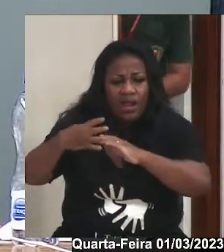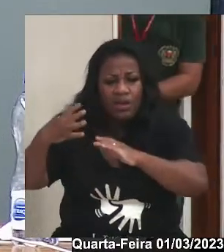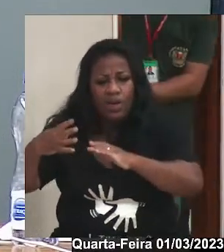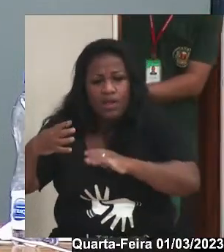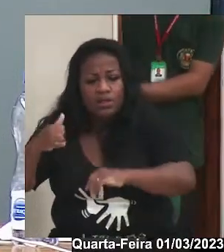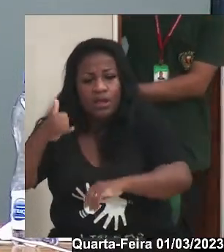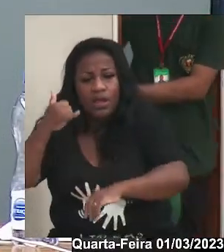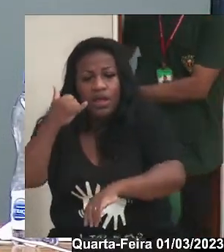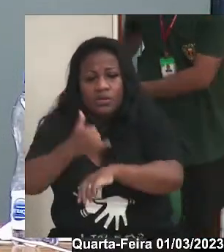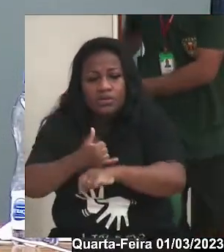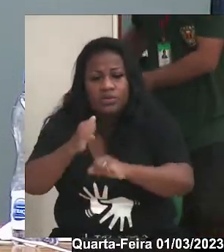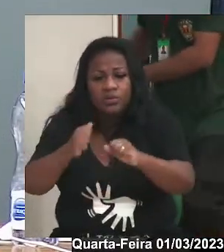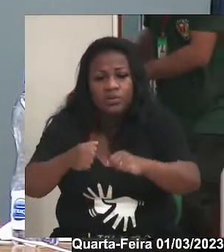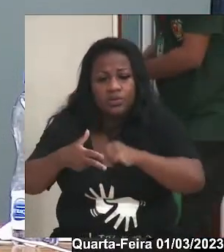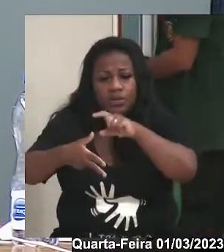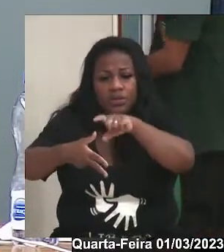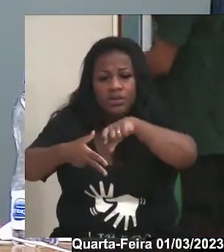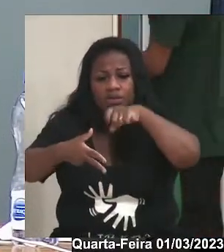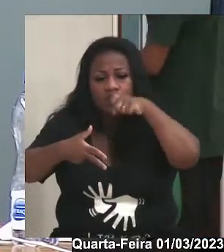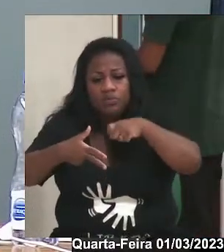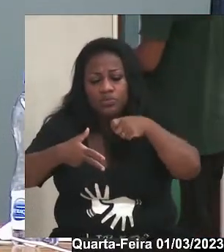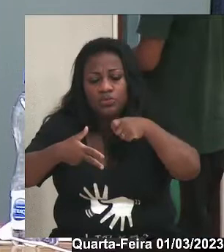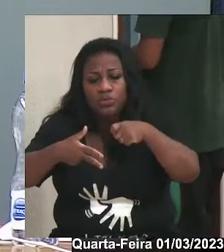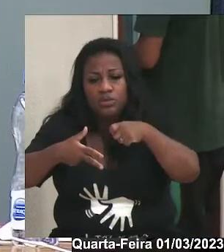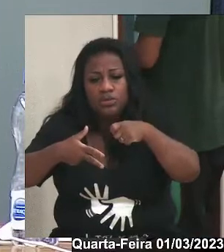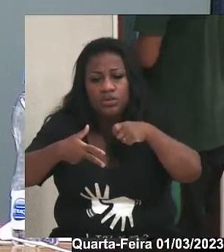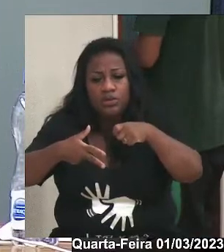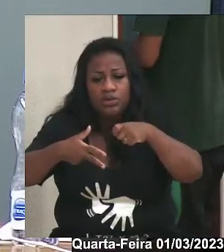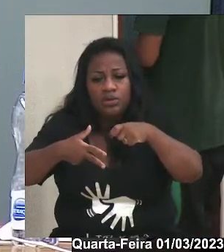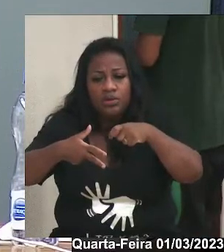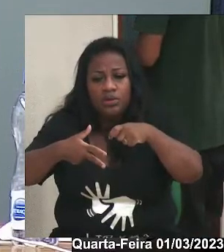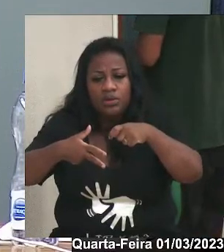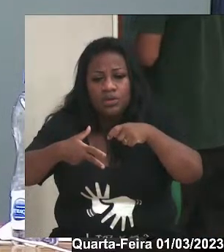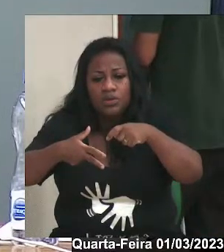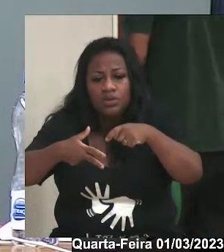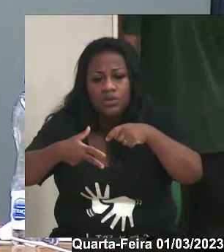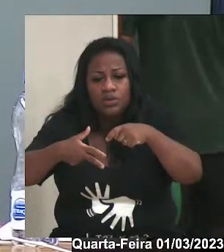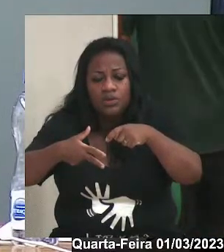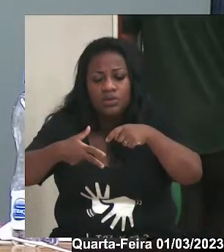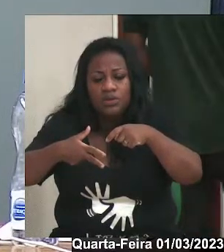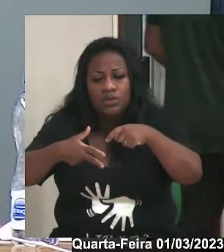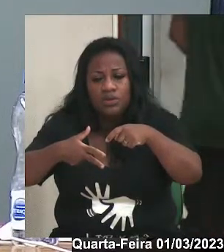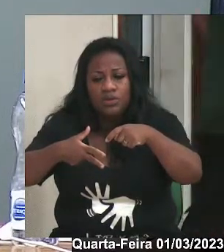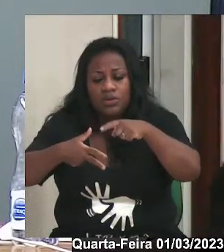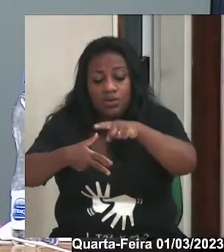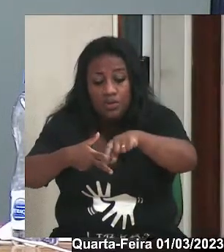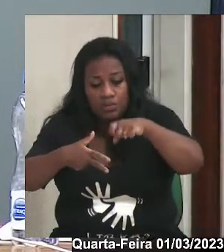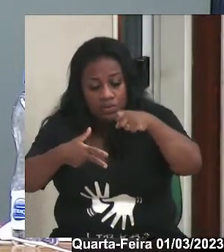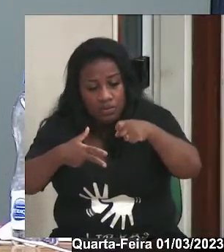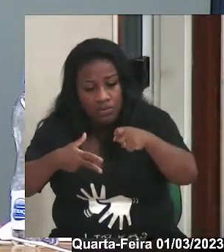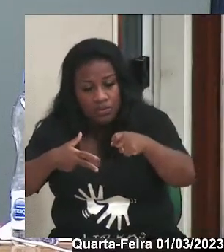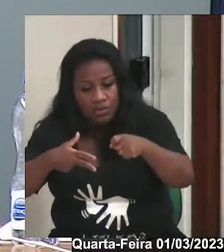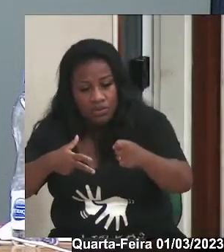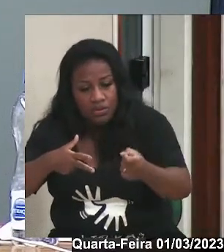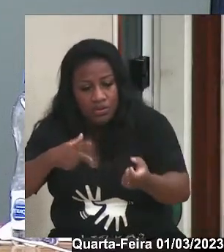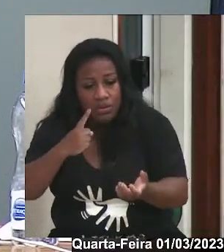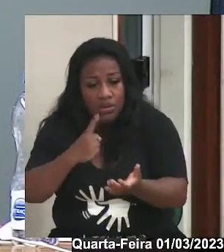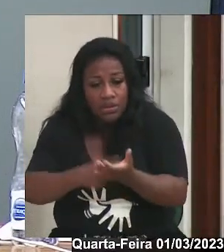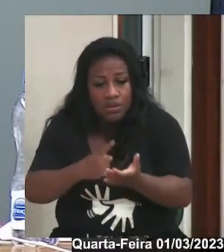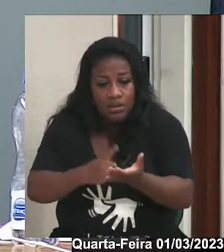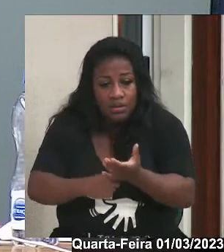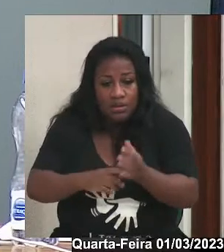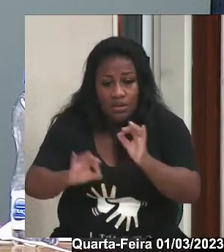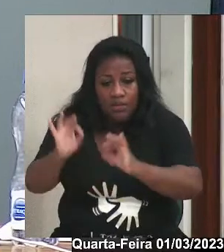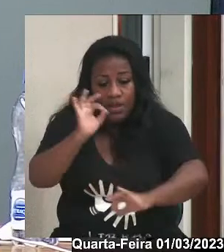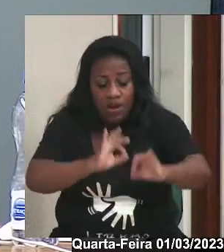44/2023. Indica ao chefe do Poder Executivo Municipal que seja efetuado estudo de bloquete ou asfalto com guia sarjeta nas ruas